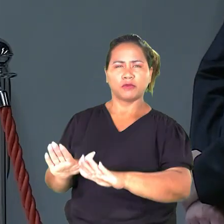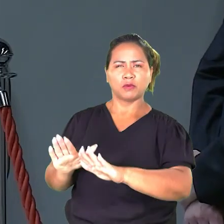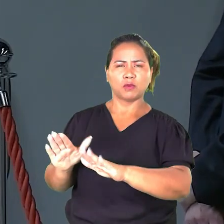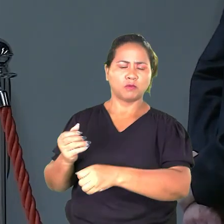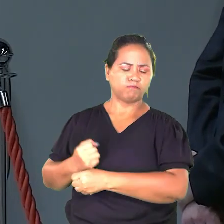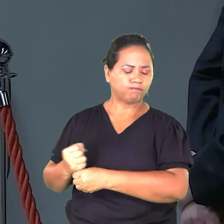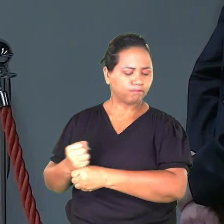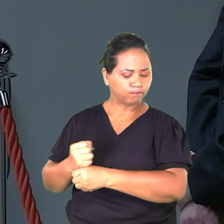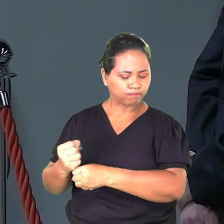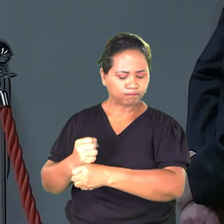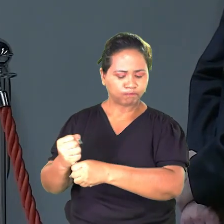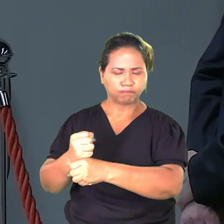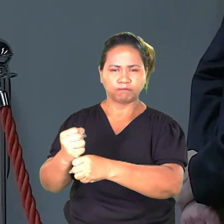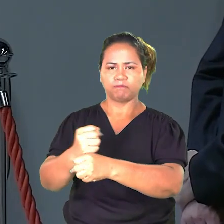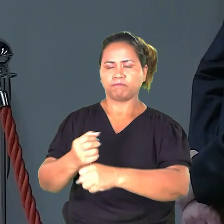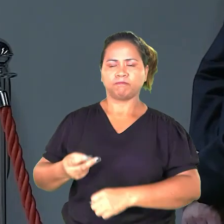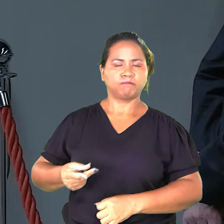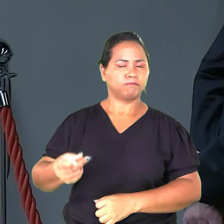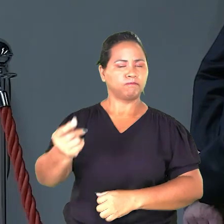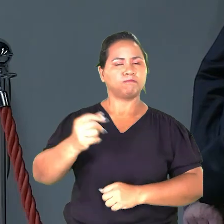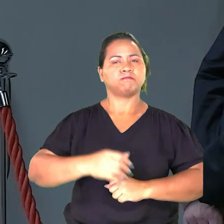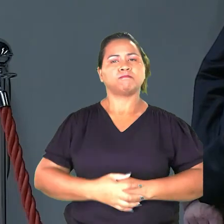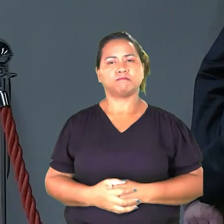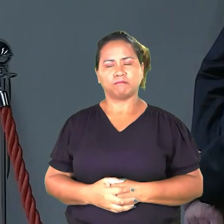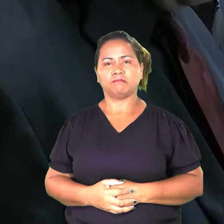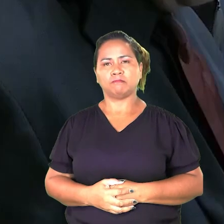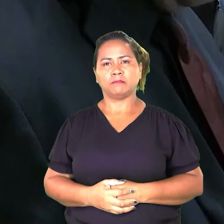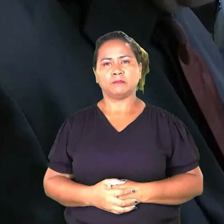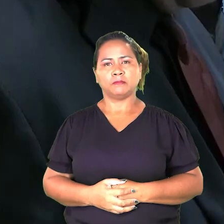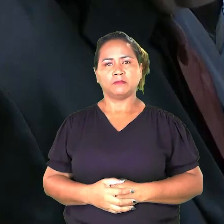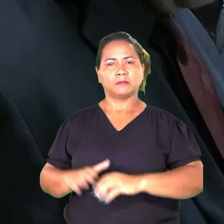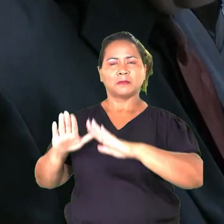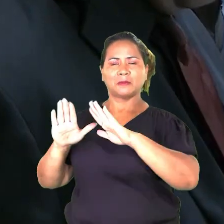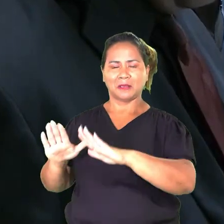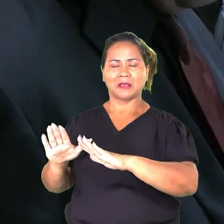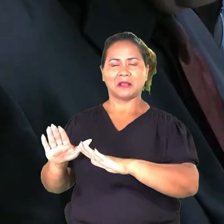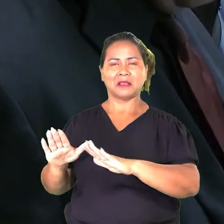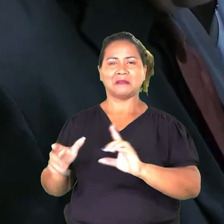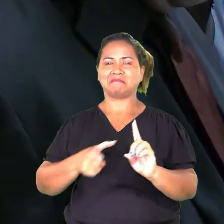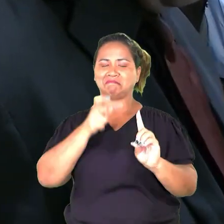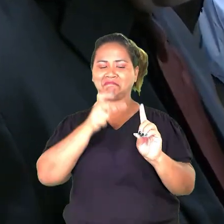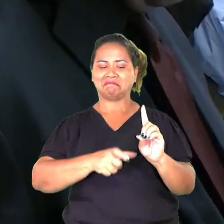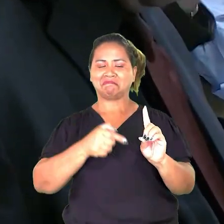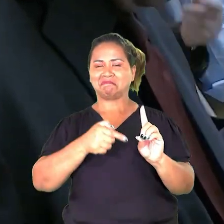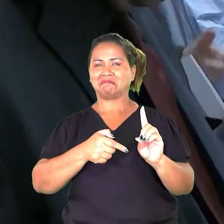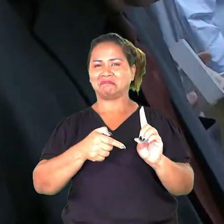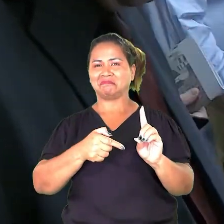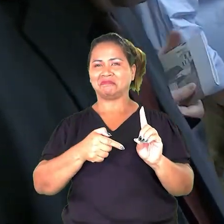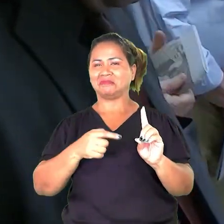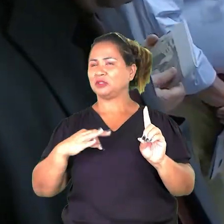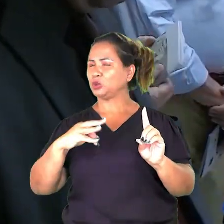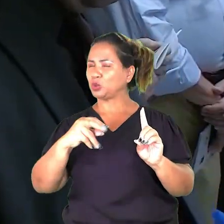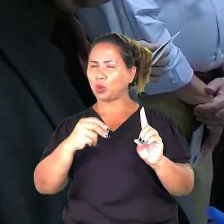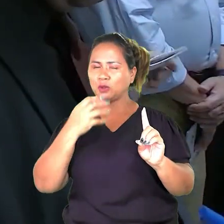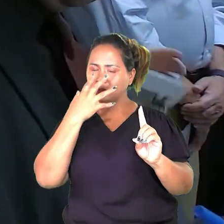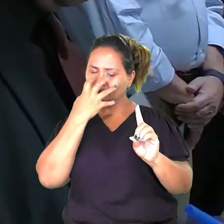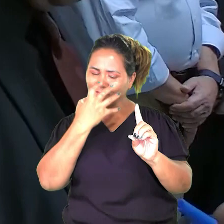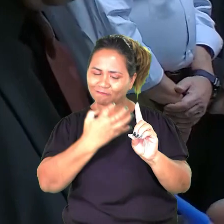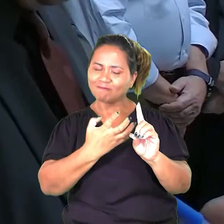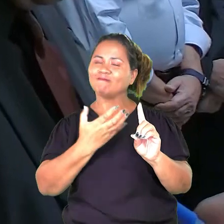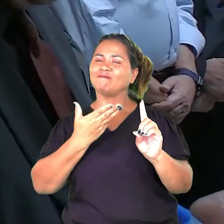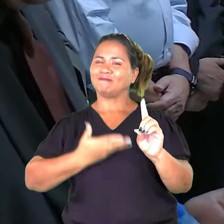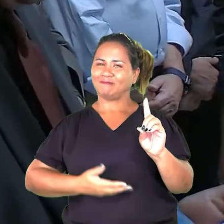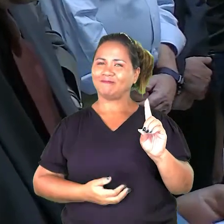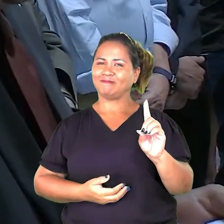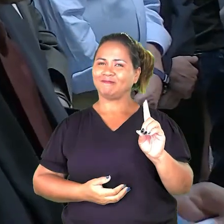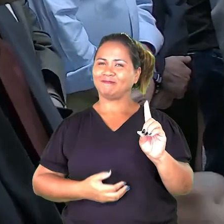e começou ali o trabalho de assessoria e por ali ficou durante muito tempo. Era